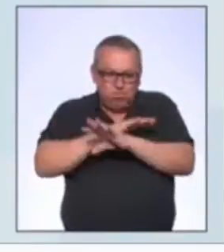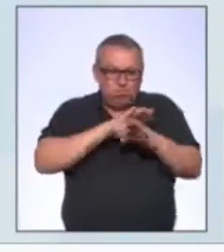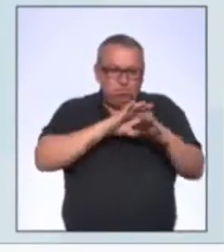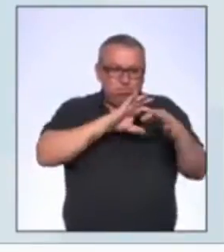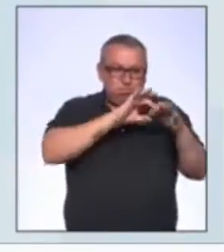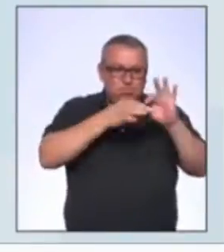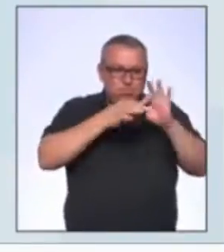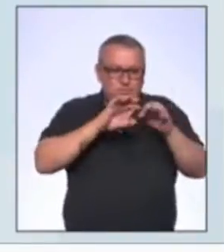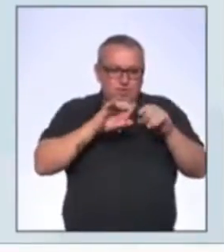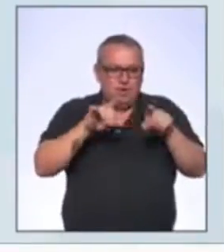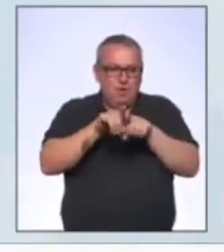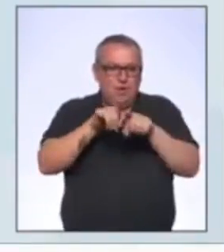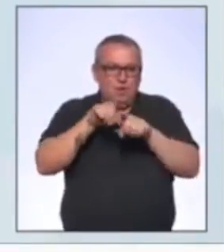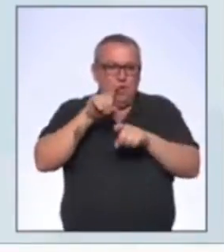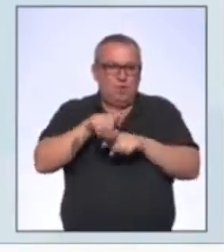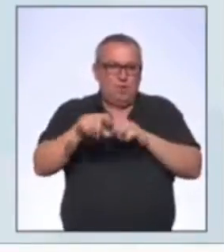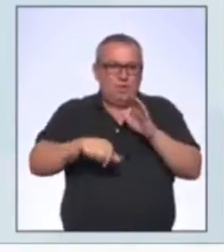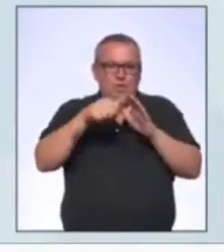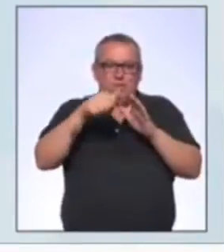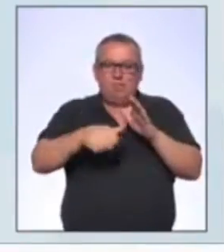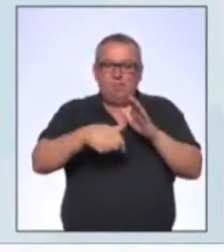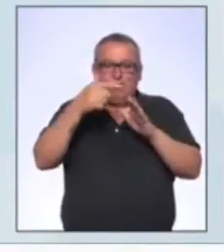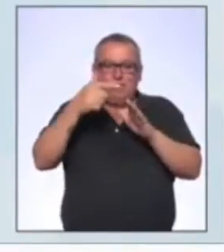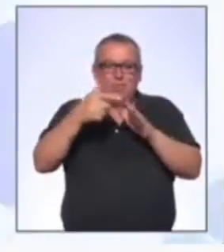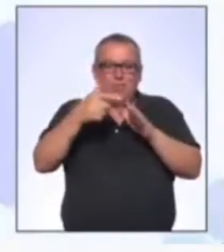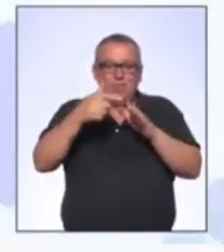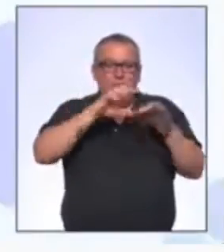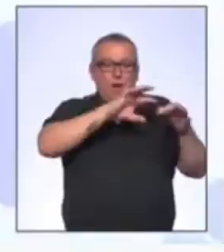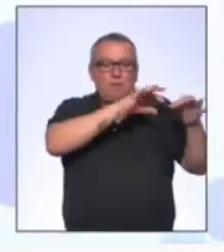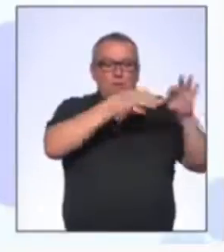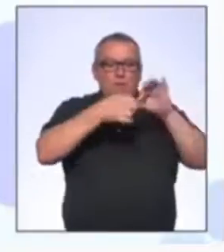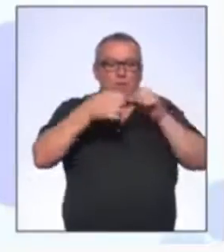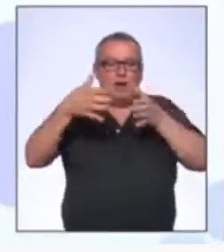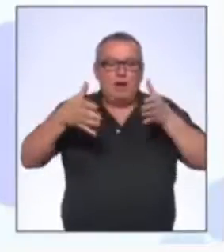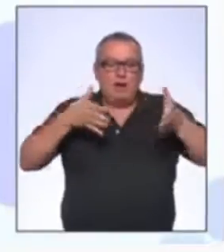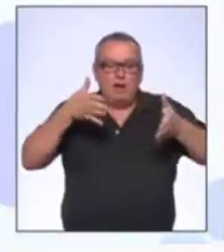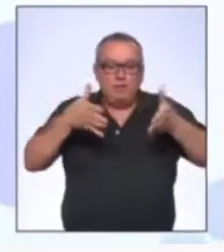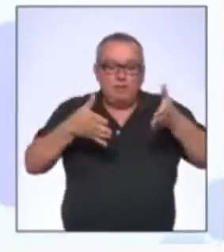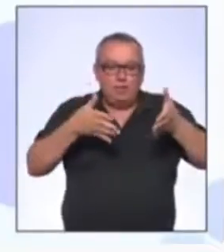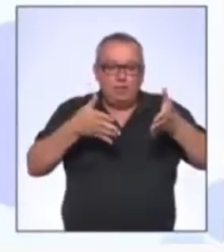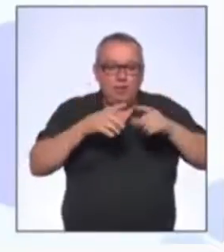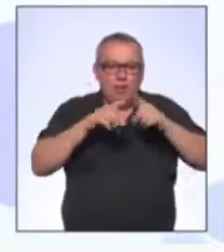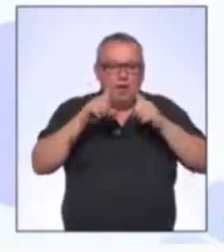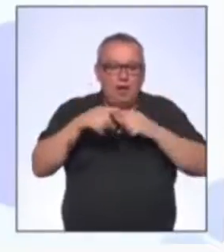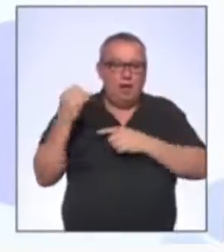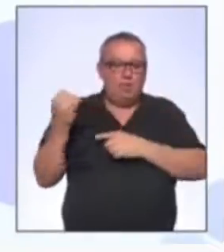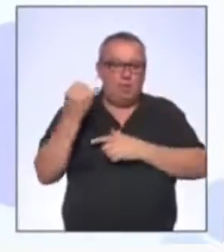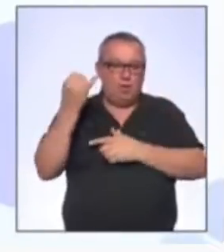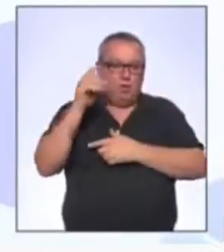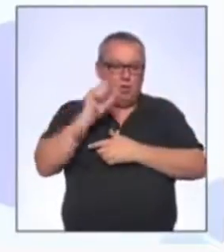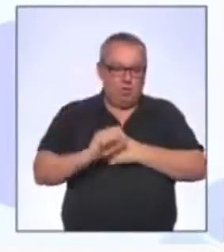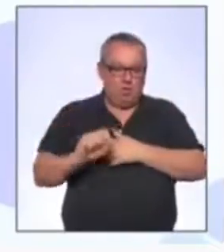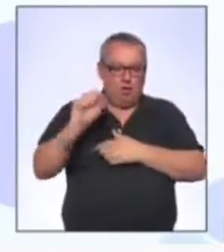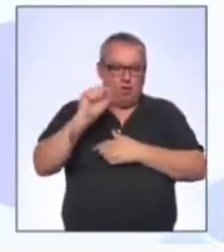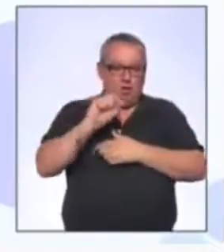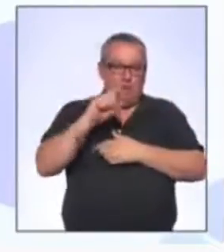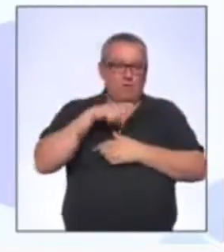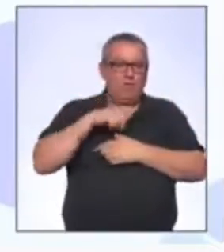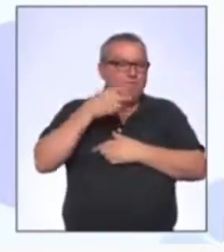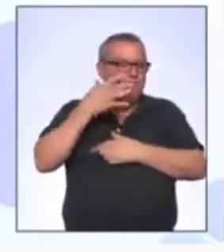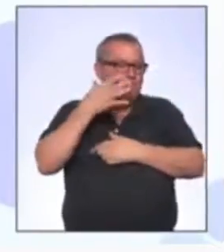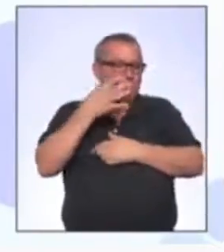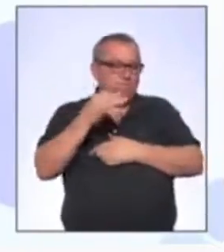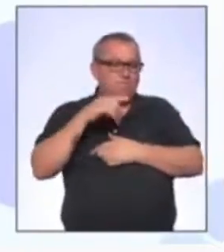olímpicos eles são considerados os primeiros jogos paralímpicos pessoal é importante é vocês se